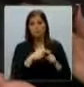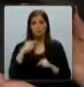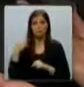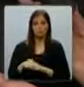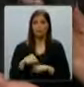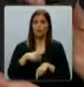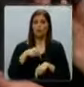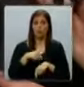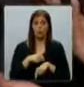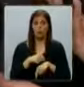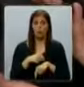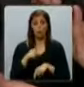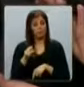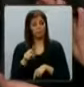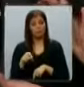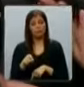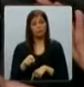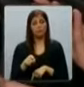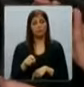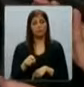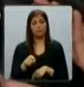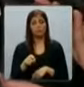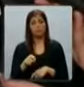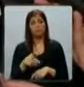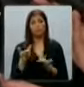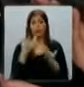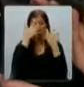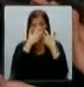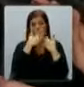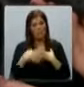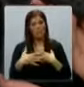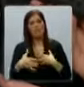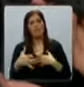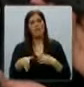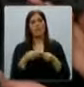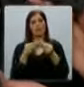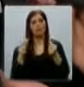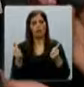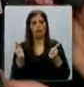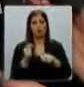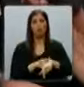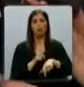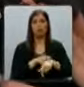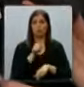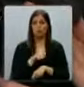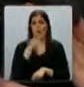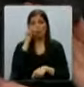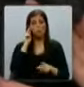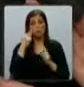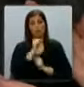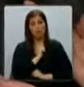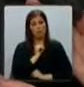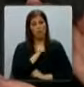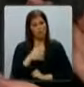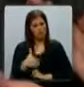em que essa questão deve ser resolvida e esse tempo é um tempo do meu ponto de vista deve ser